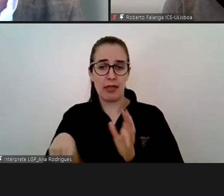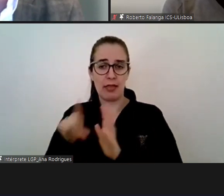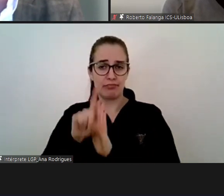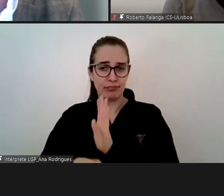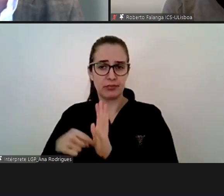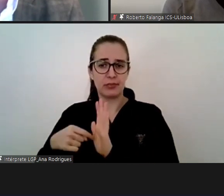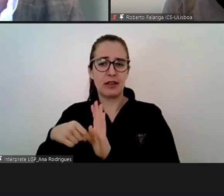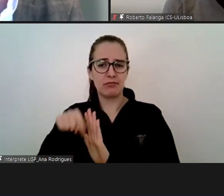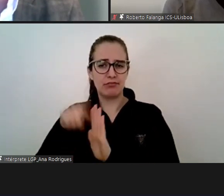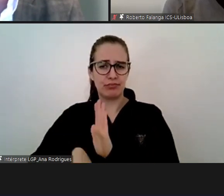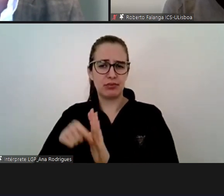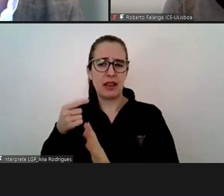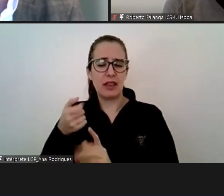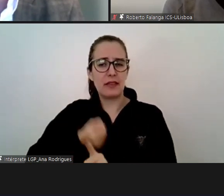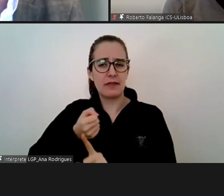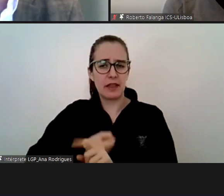da democracia.